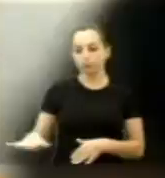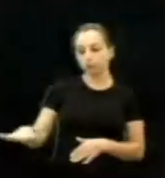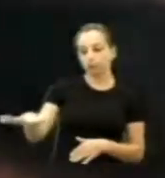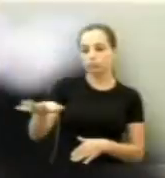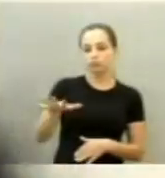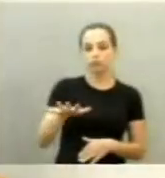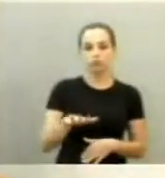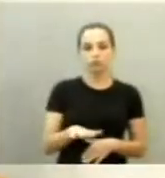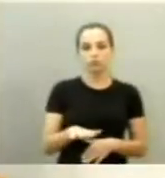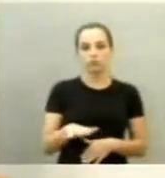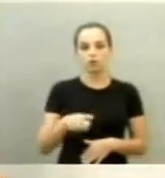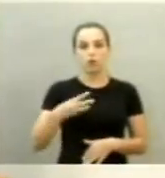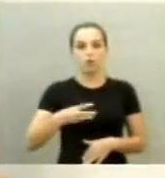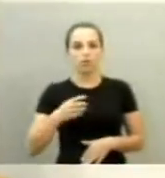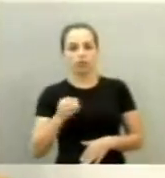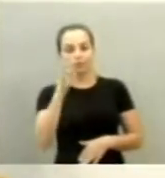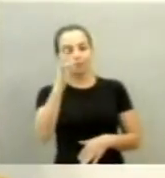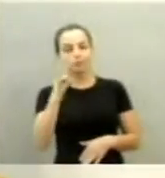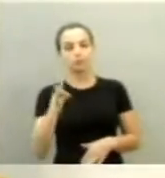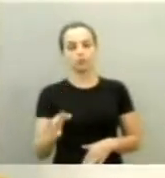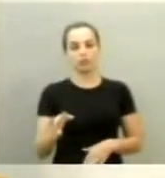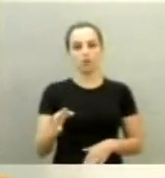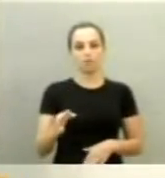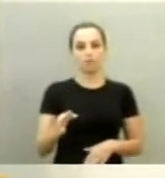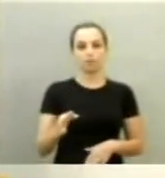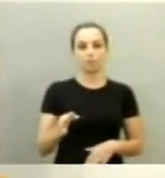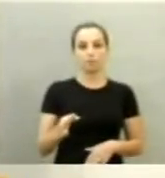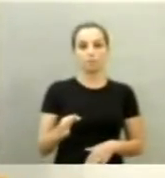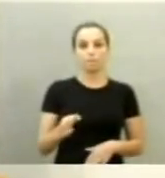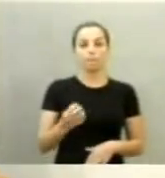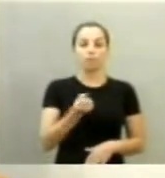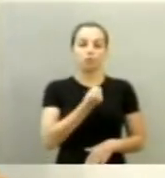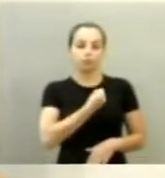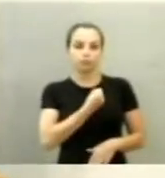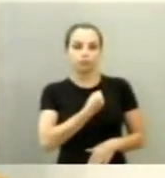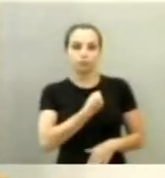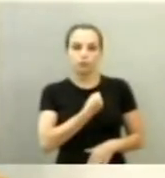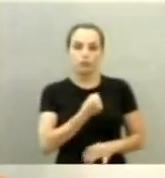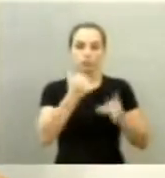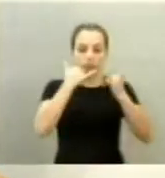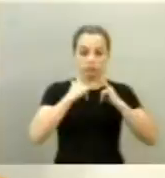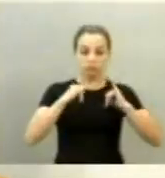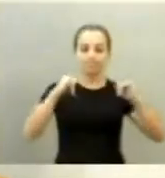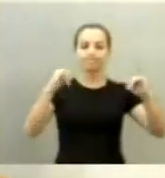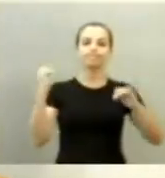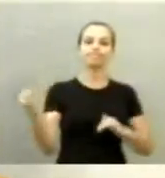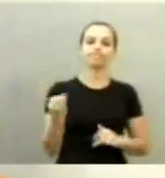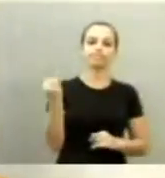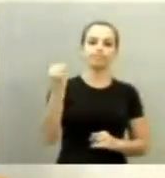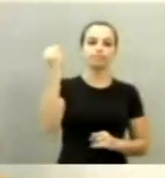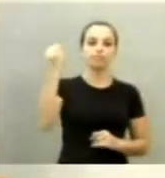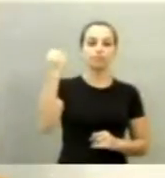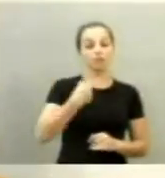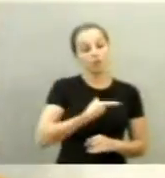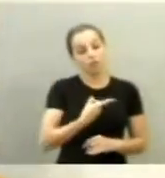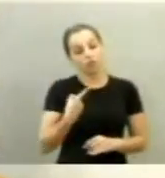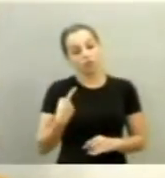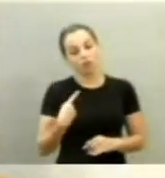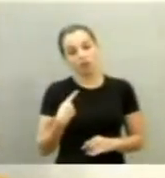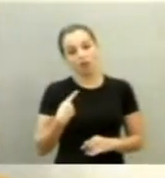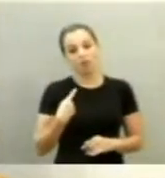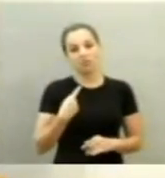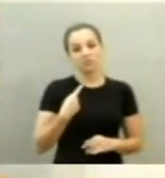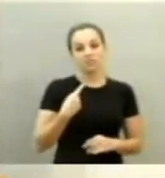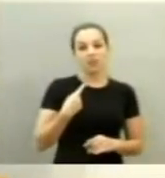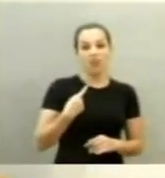a 30%. Então é um dado importante, é um dado que a gente ainda reclama muito da nossa saúde, a gente